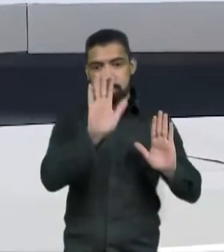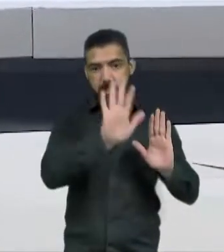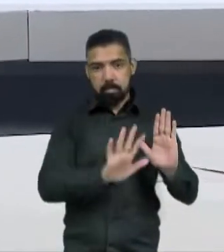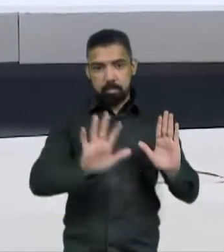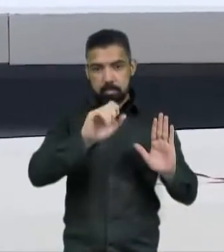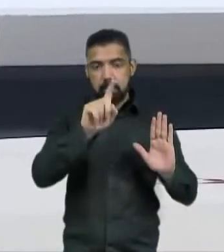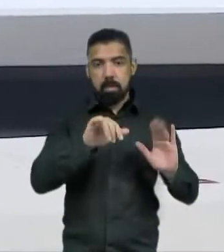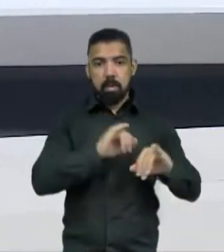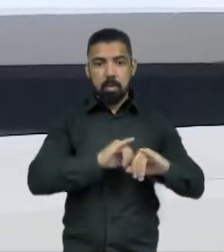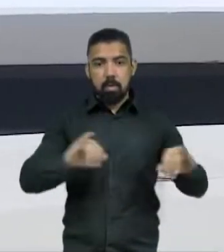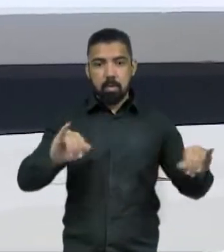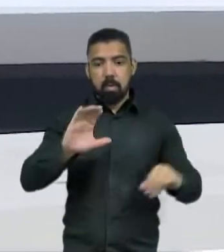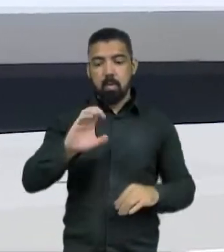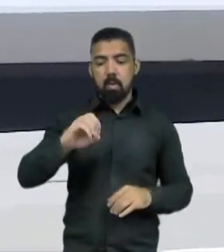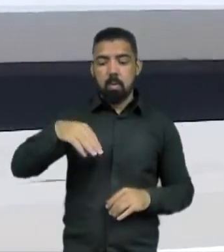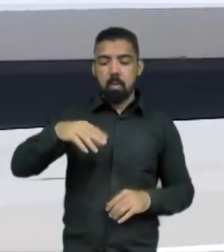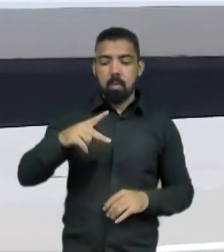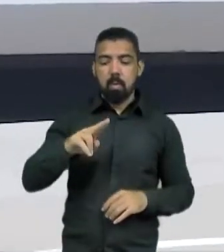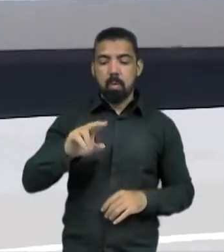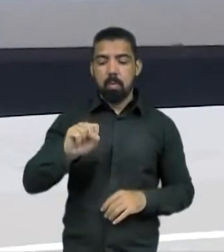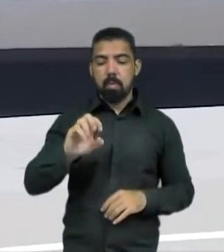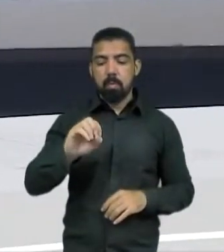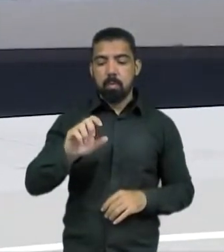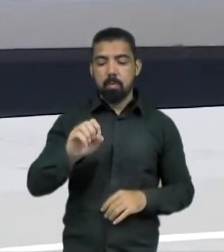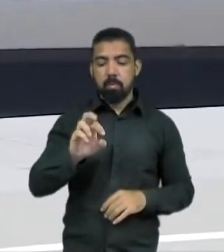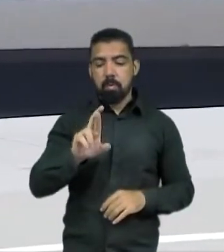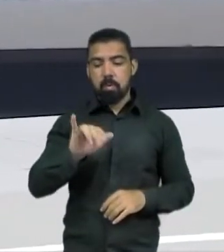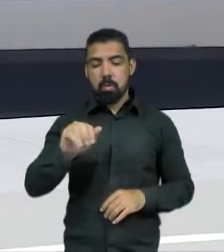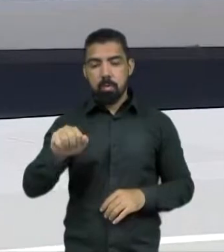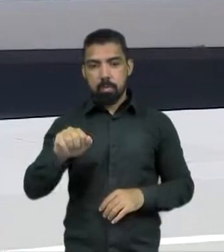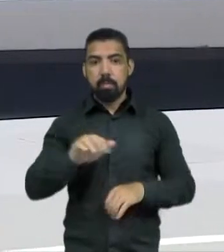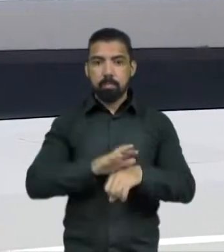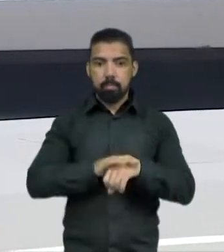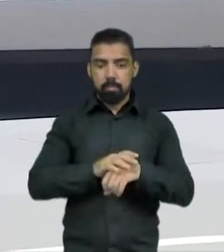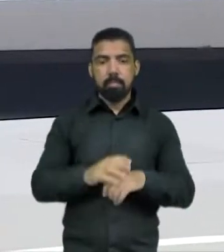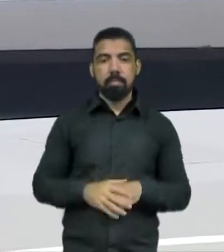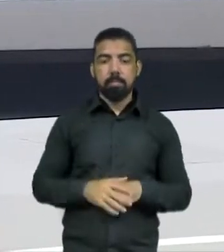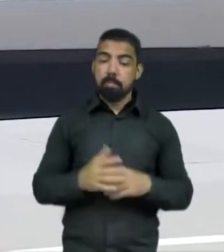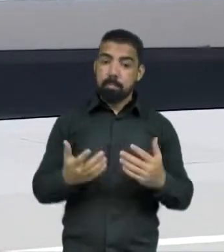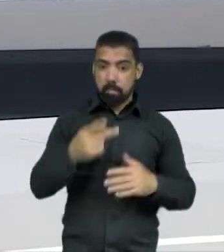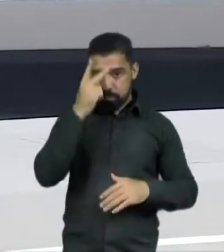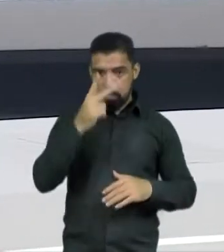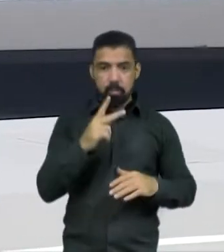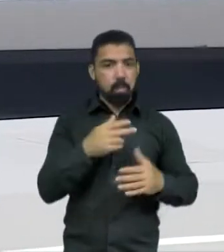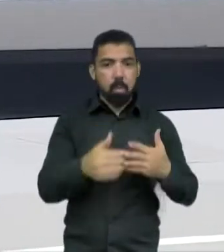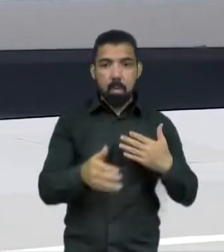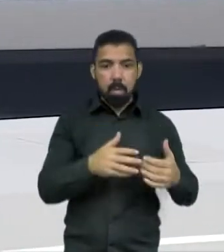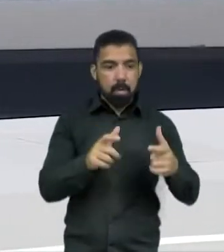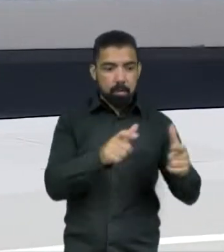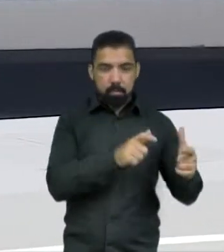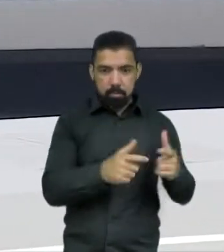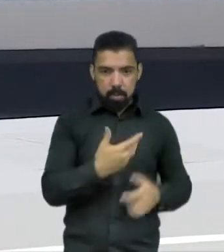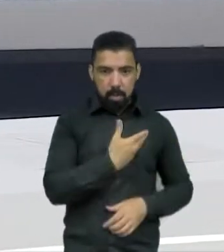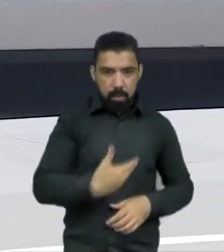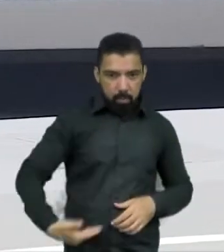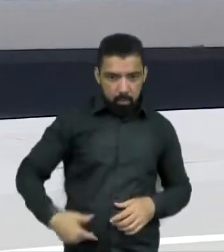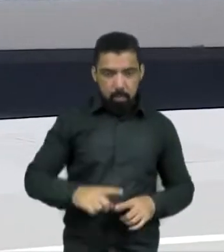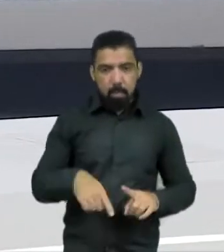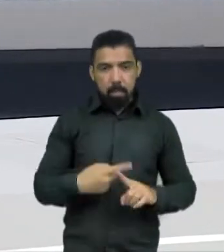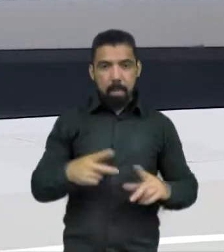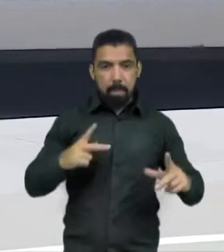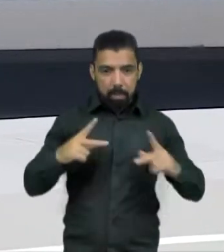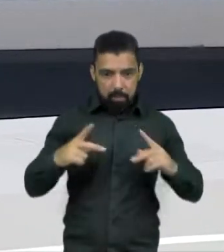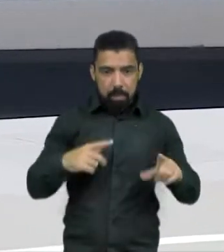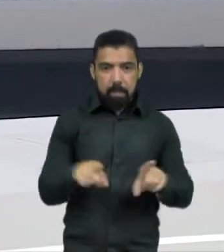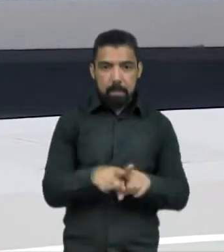notificação compulsória de doenças. A partir de agora, profissionais de estabelecimentos públicos e privados